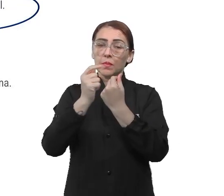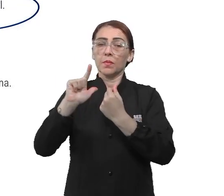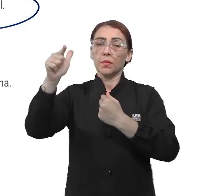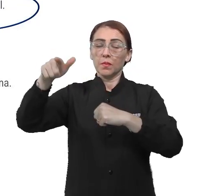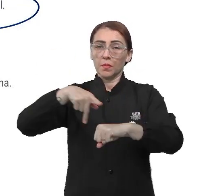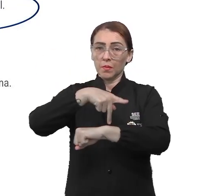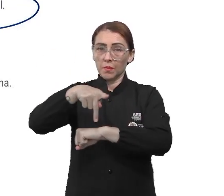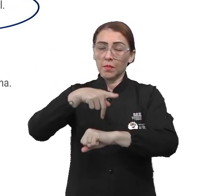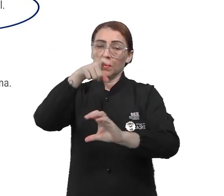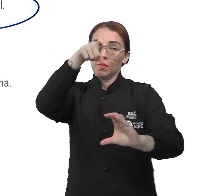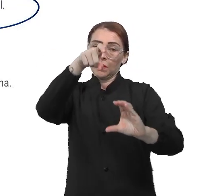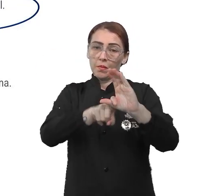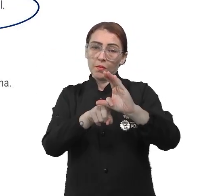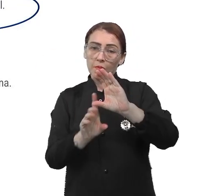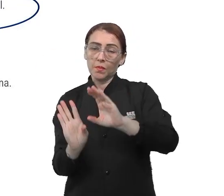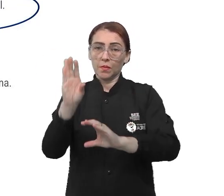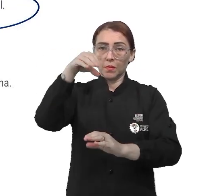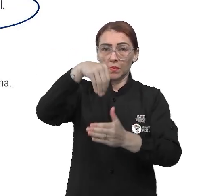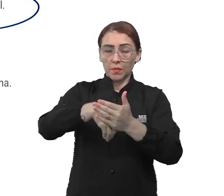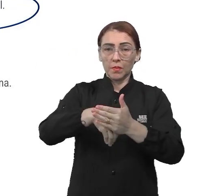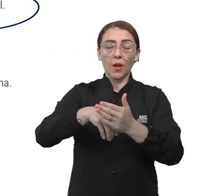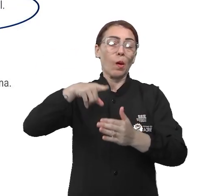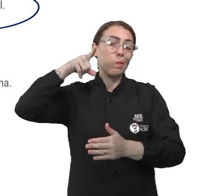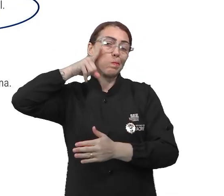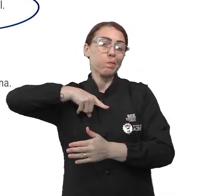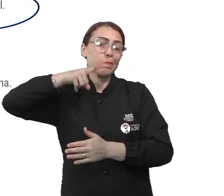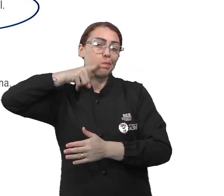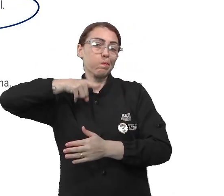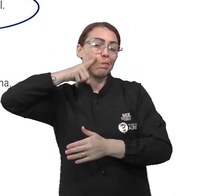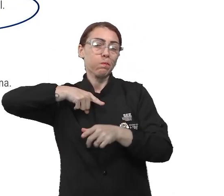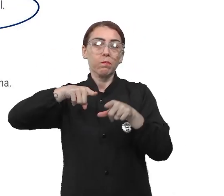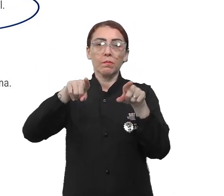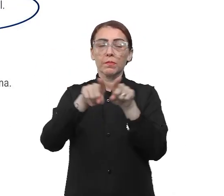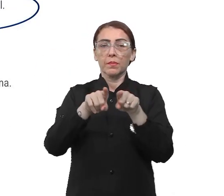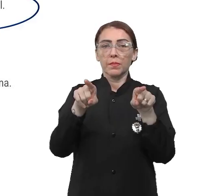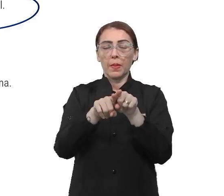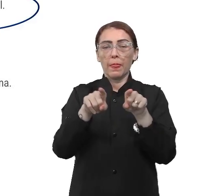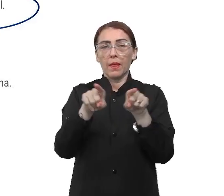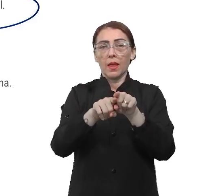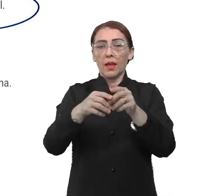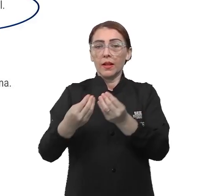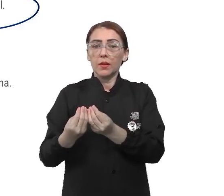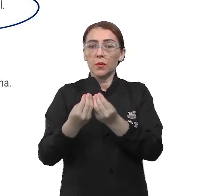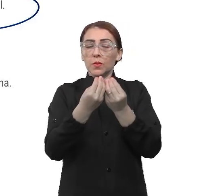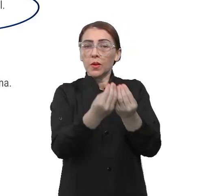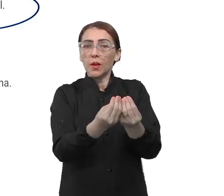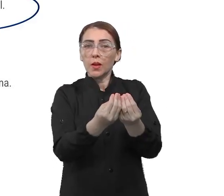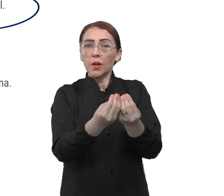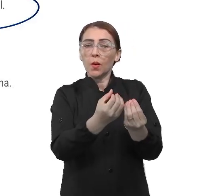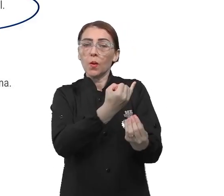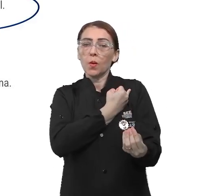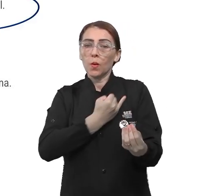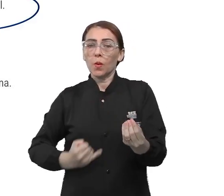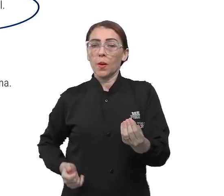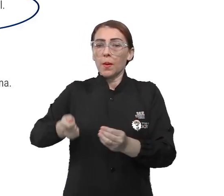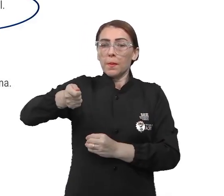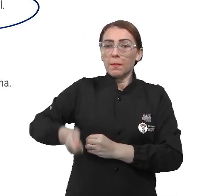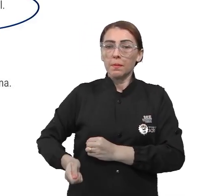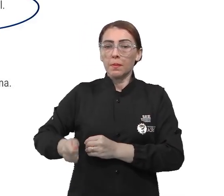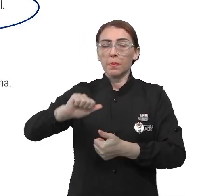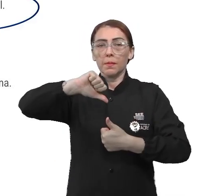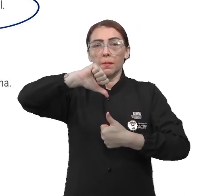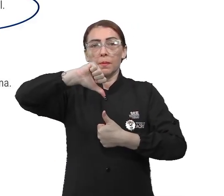uma grande dívida externa. Os Estados Unidos, inclusive, aplicaram o imperialismo sobre a